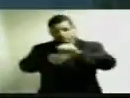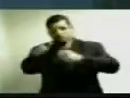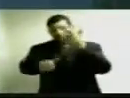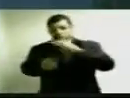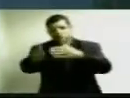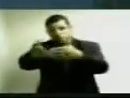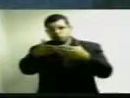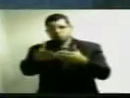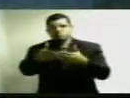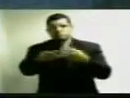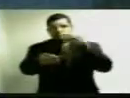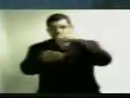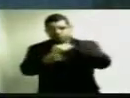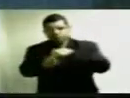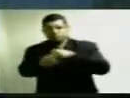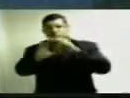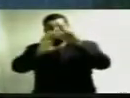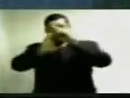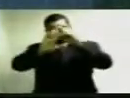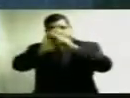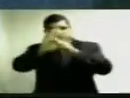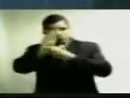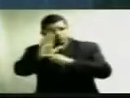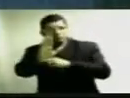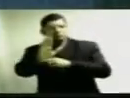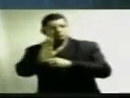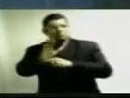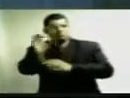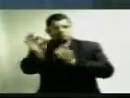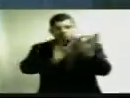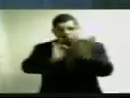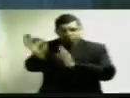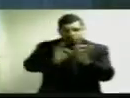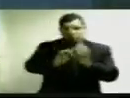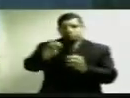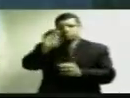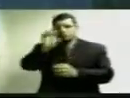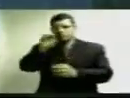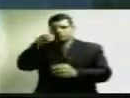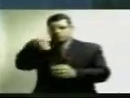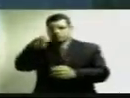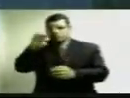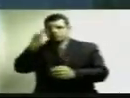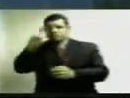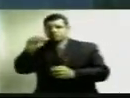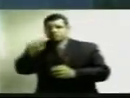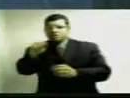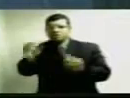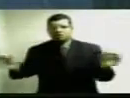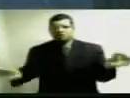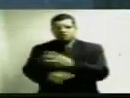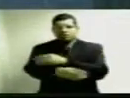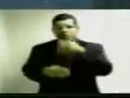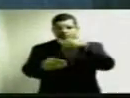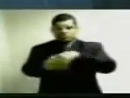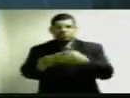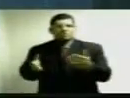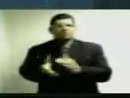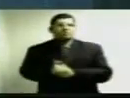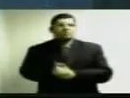renovar o pedido de inclusão na pauta da proposta de emenda constitucional de fim do voto secreto.